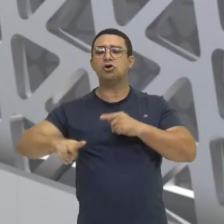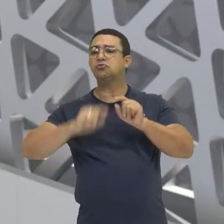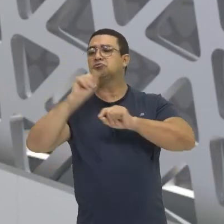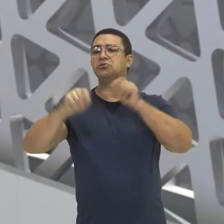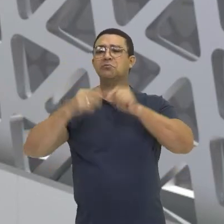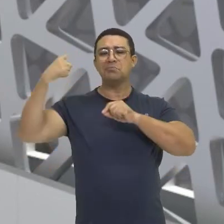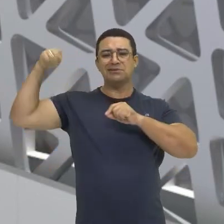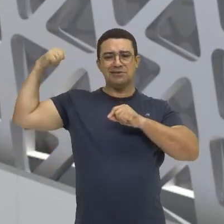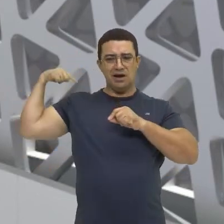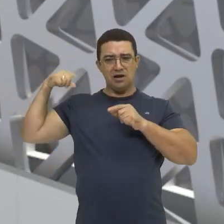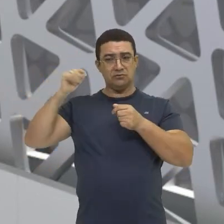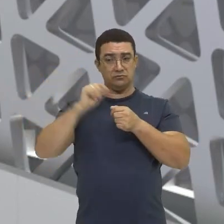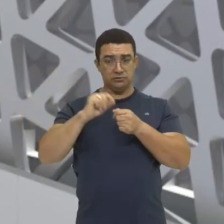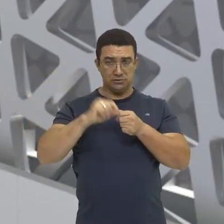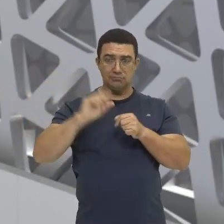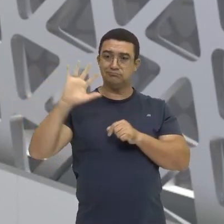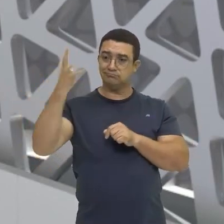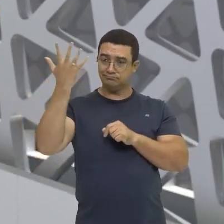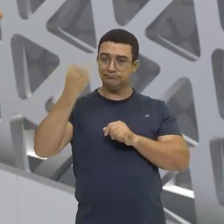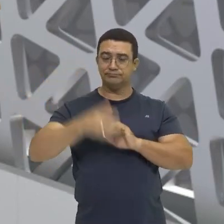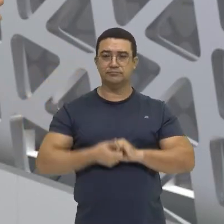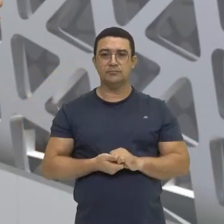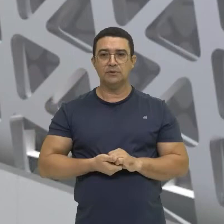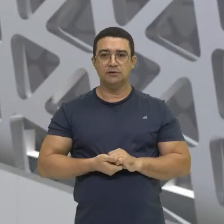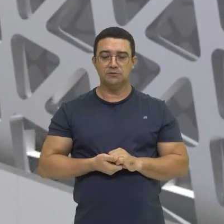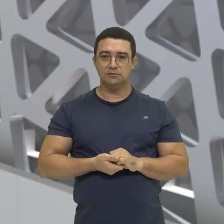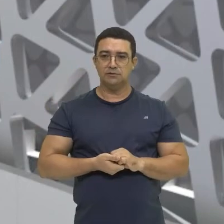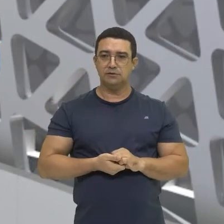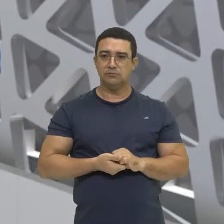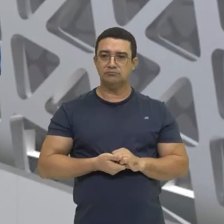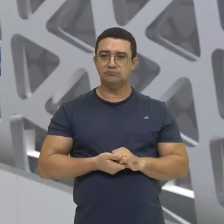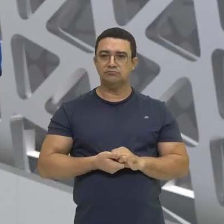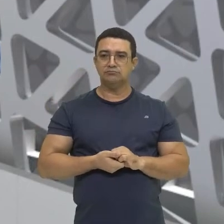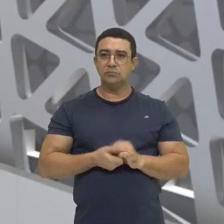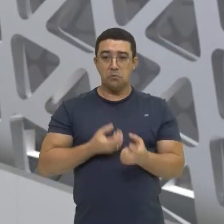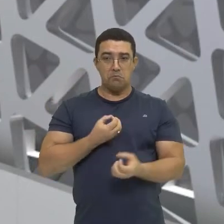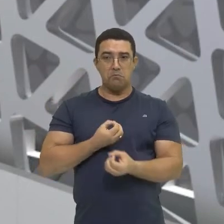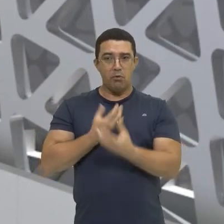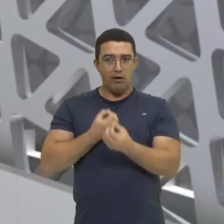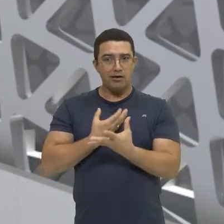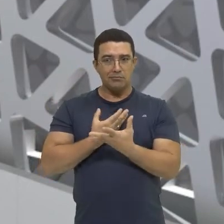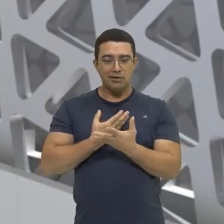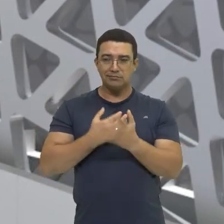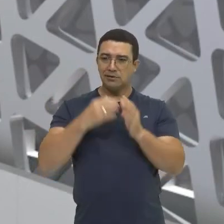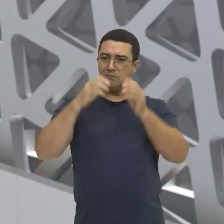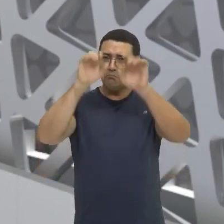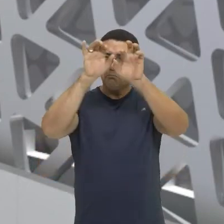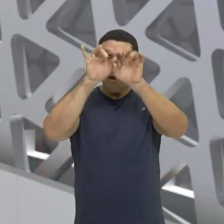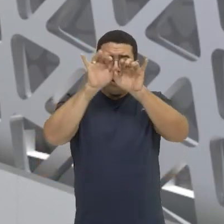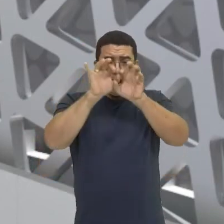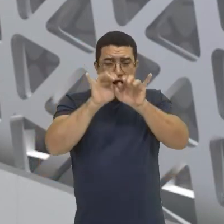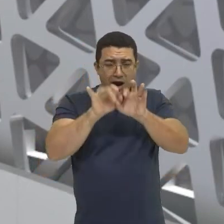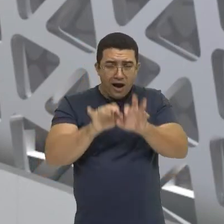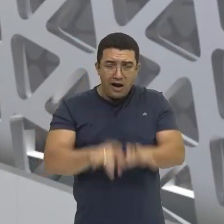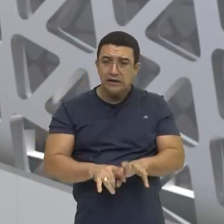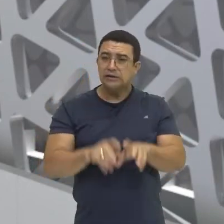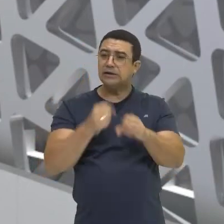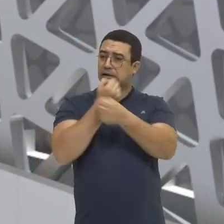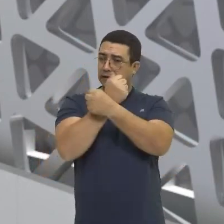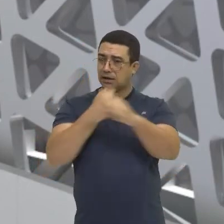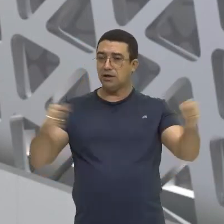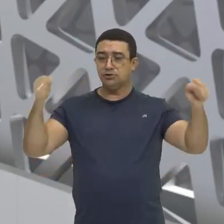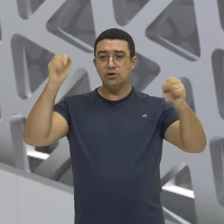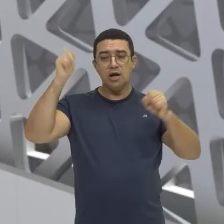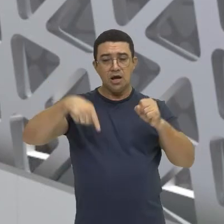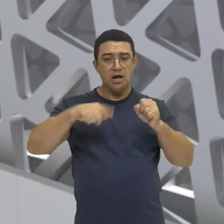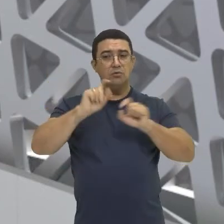naquela época, tá? E ele é imenso, ele é enorme. Então, esse é o gênero épico. Por que épico?